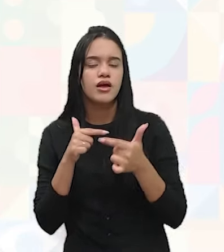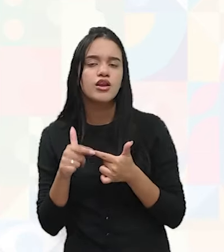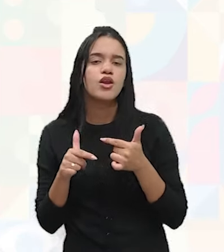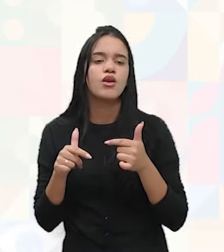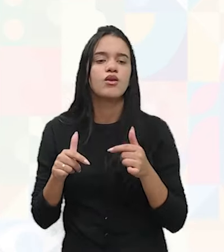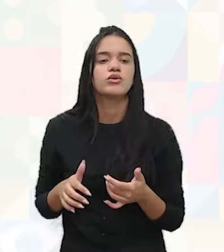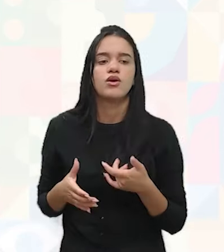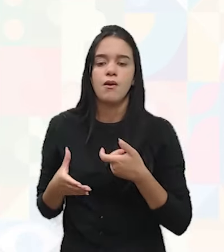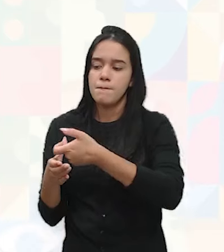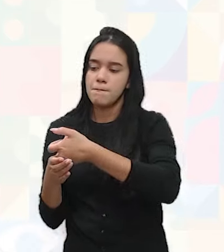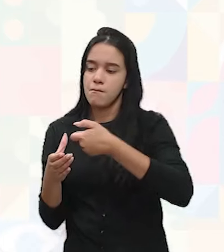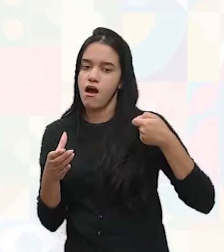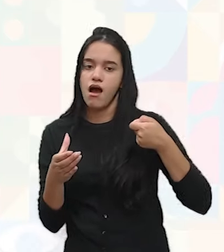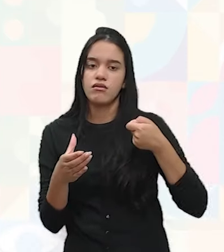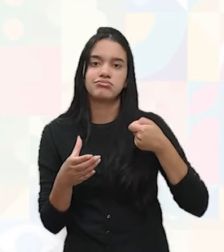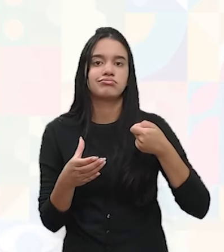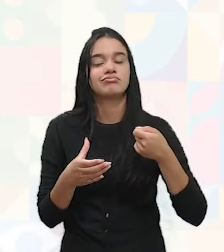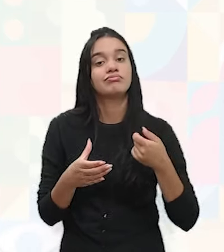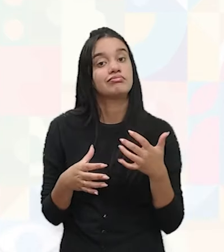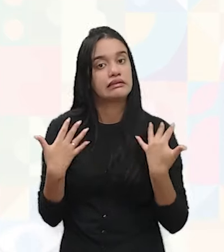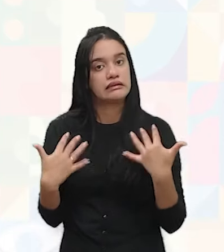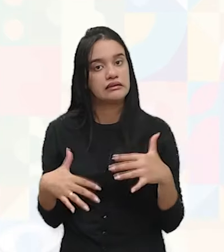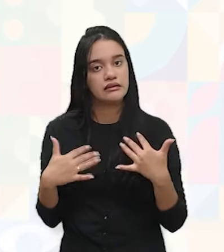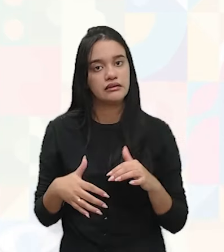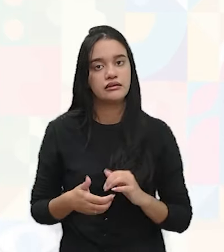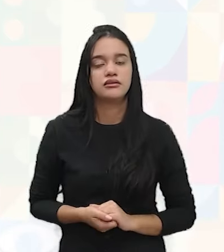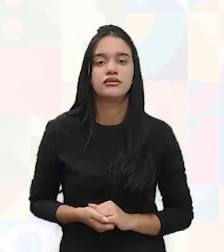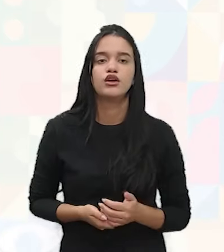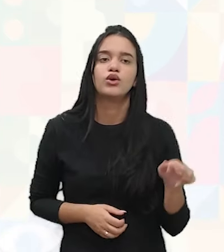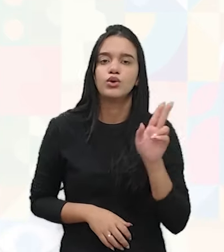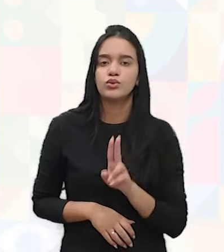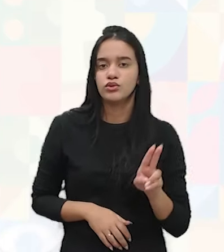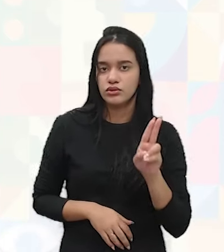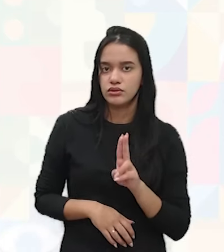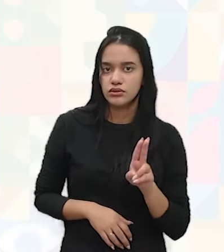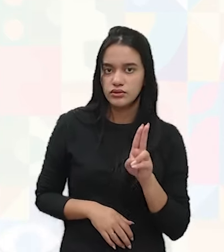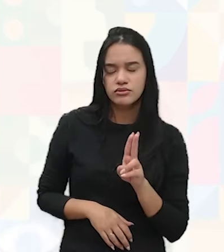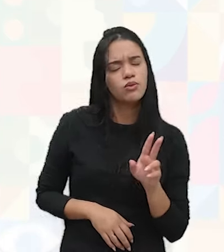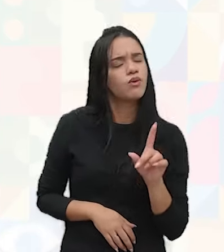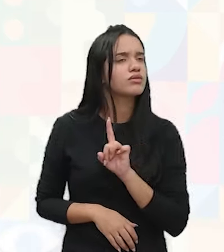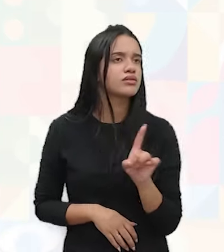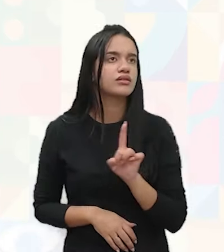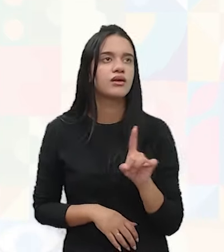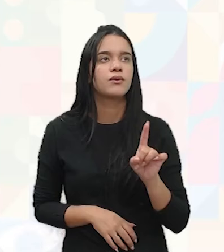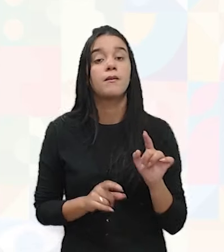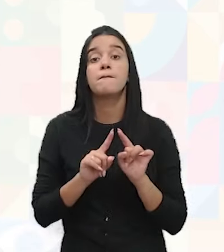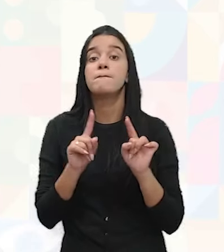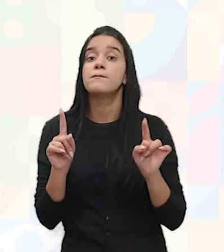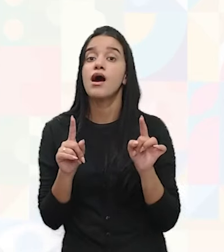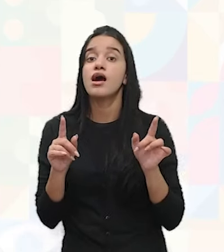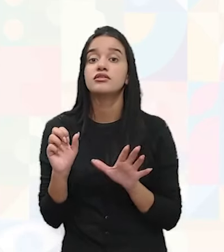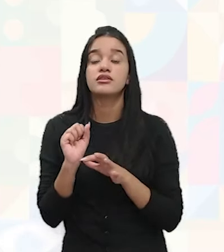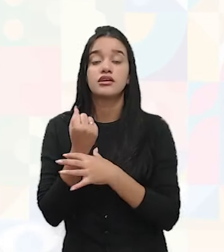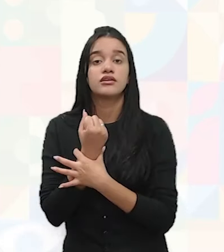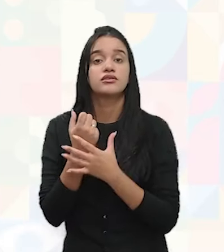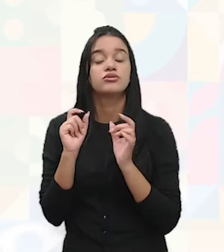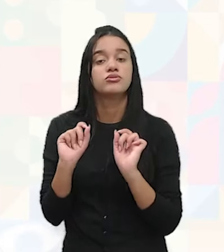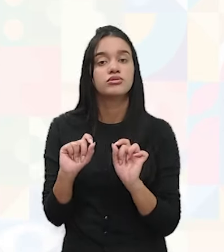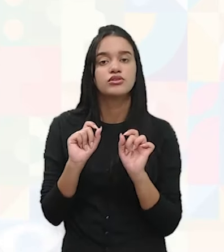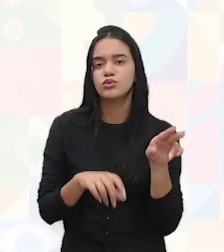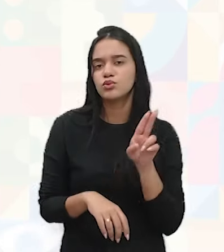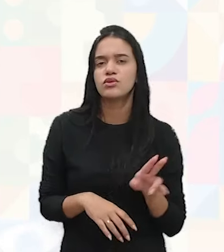aqui puxa o pino rompeu o lacre ele Us extintor ele acionou não mas o que me garante que ele não